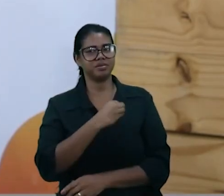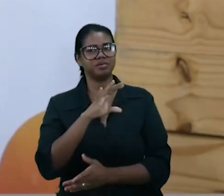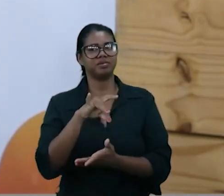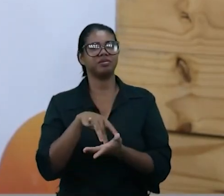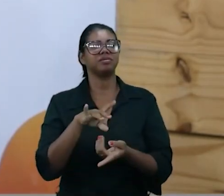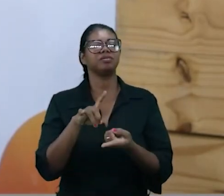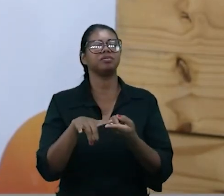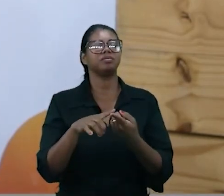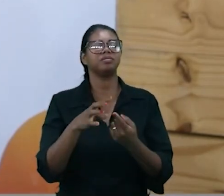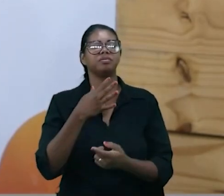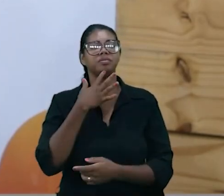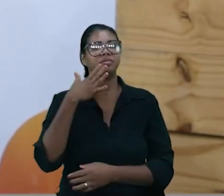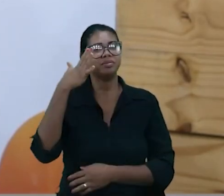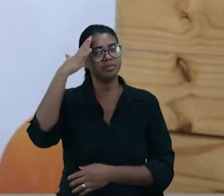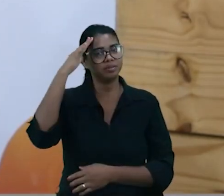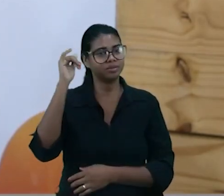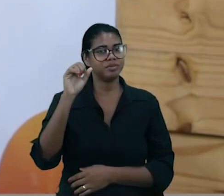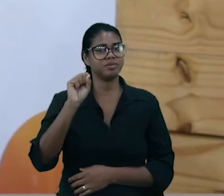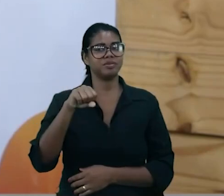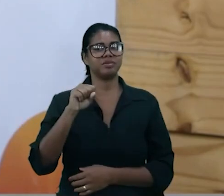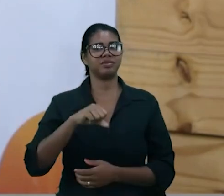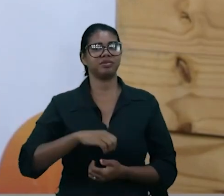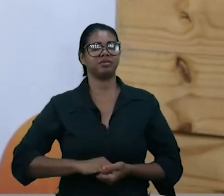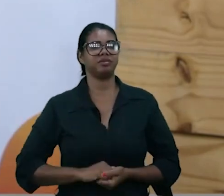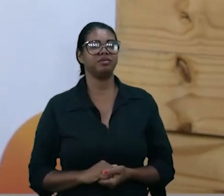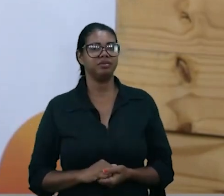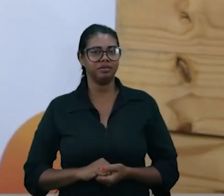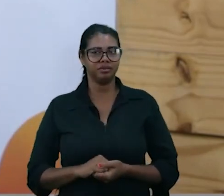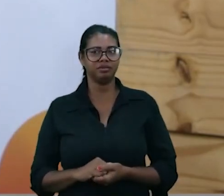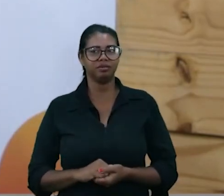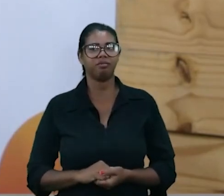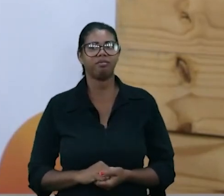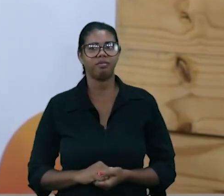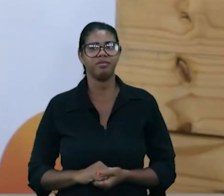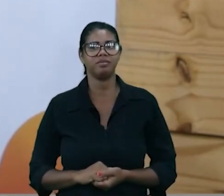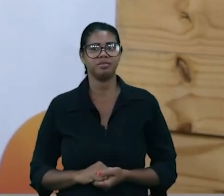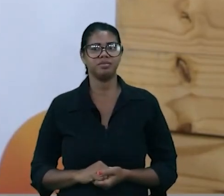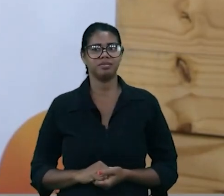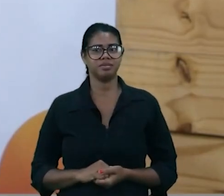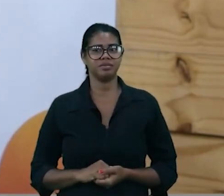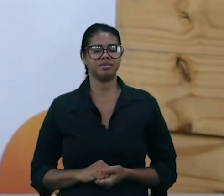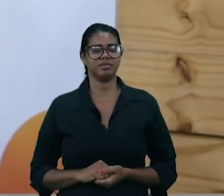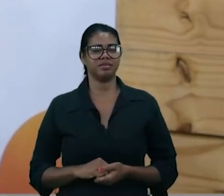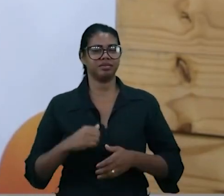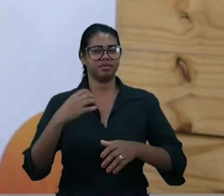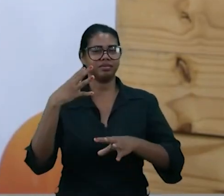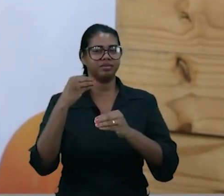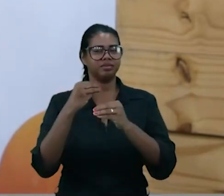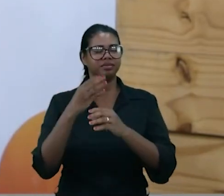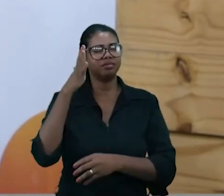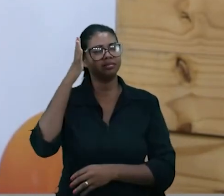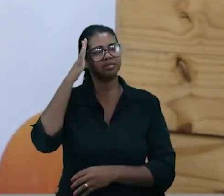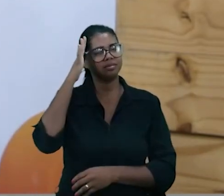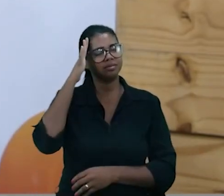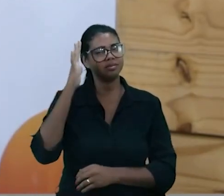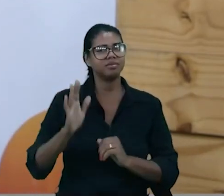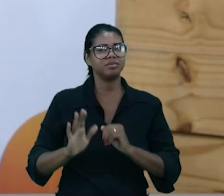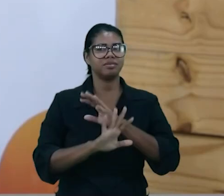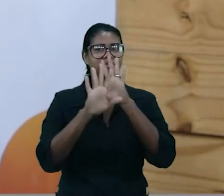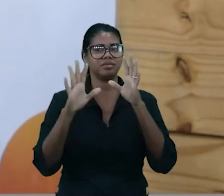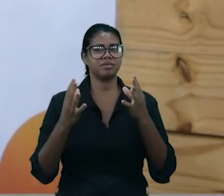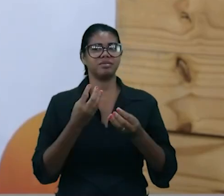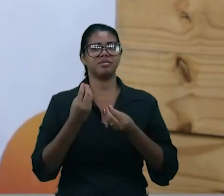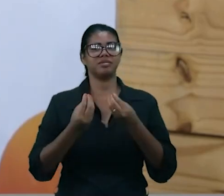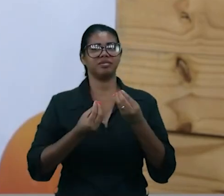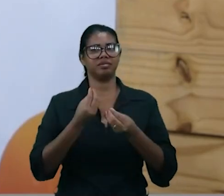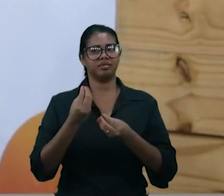todo o conhecimento e sim, elas ali ditavam o que elas entendiam como a questão